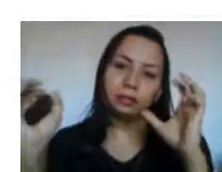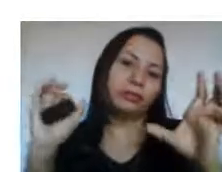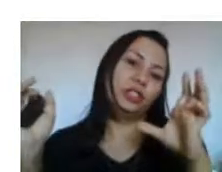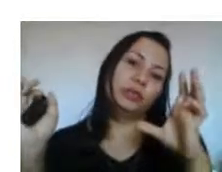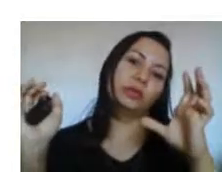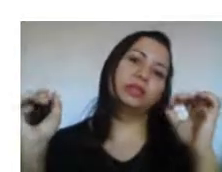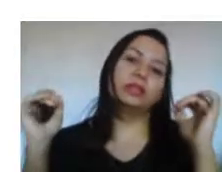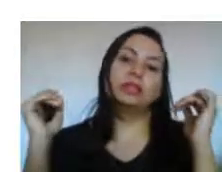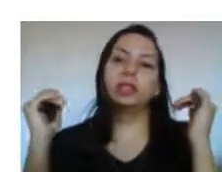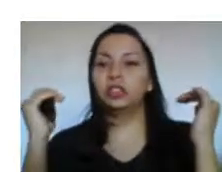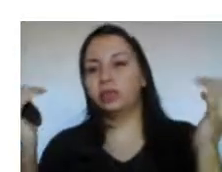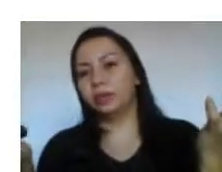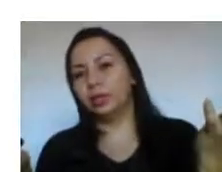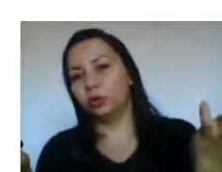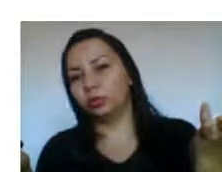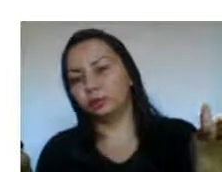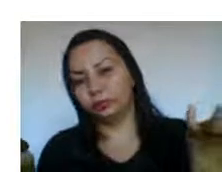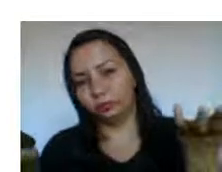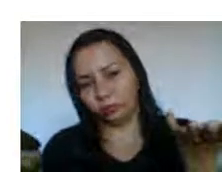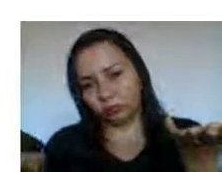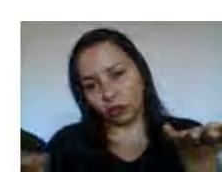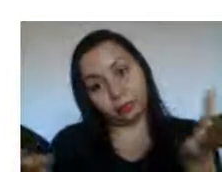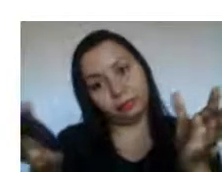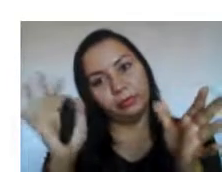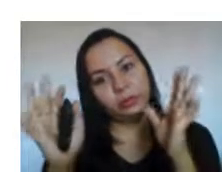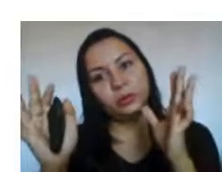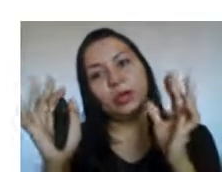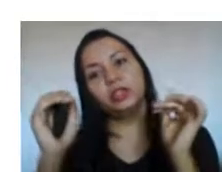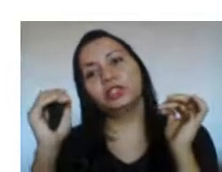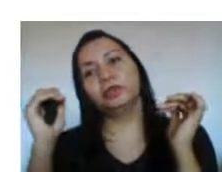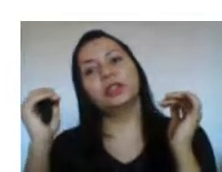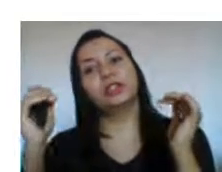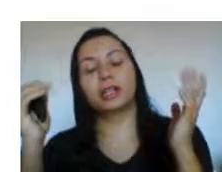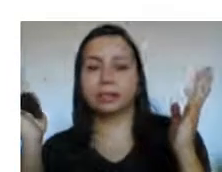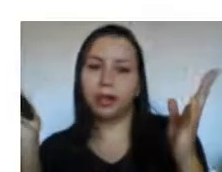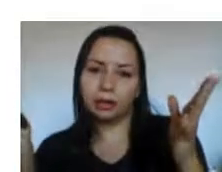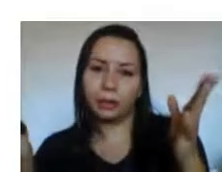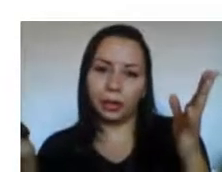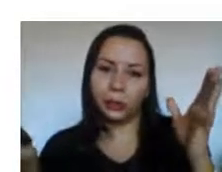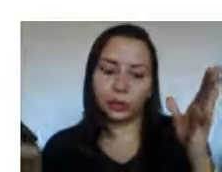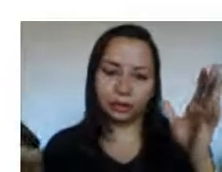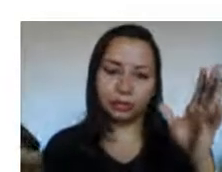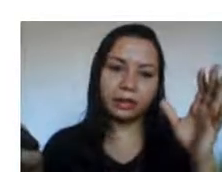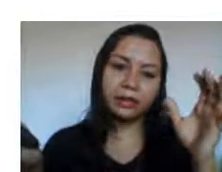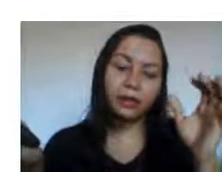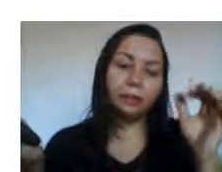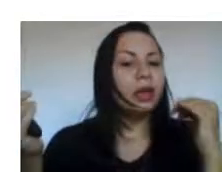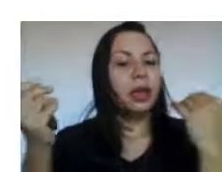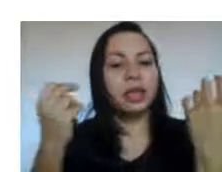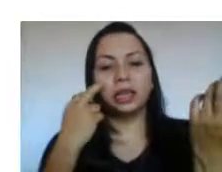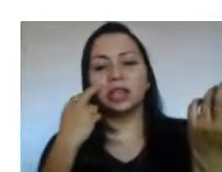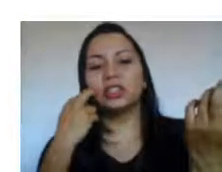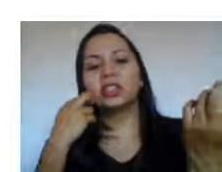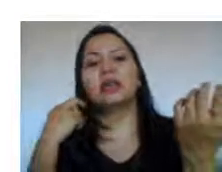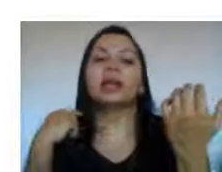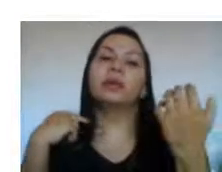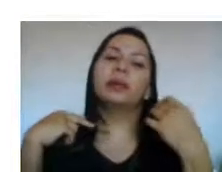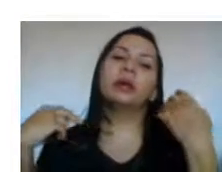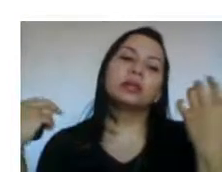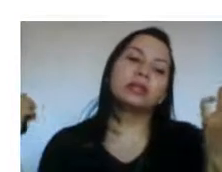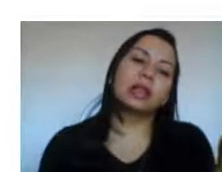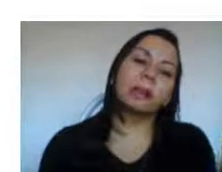Que, digamos assim, se a gente fizer uma leitura de forma visual, a gente imagina que essa área está bem conservada, né? E aqui a gente